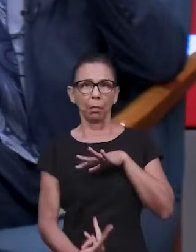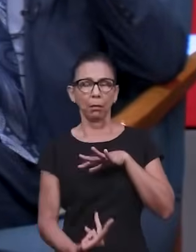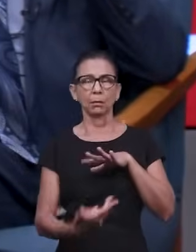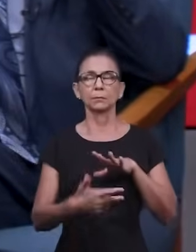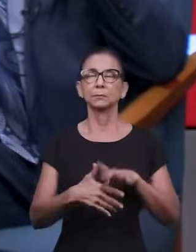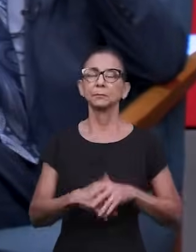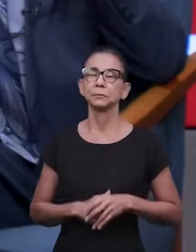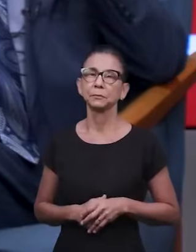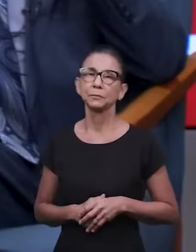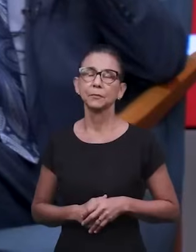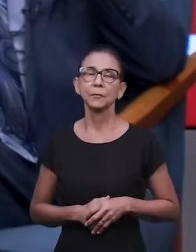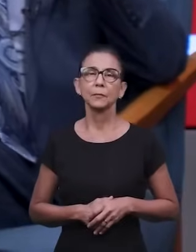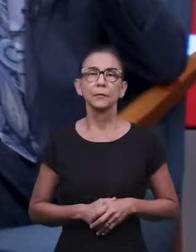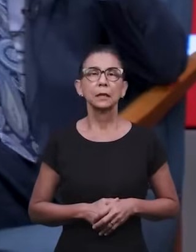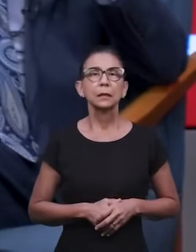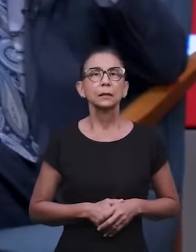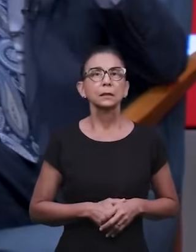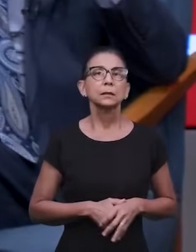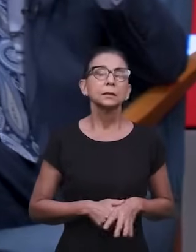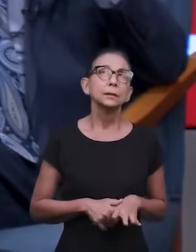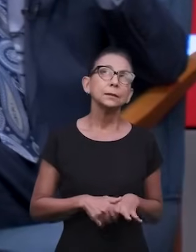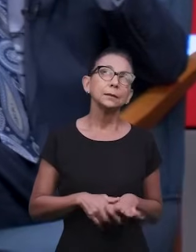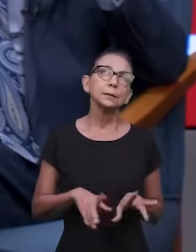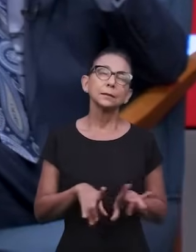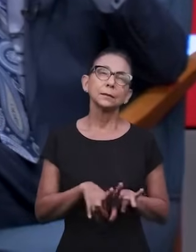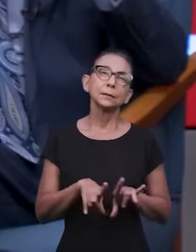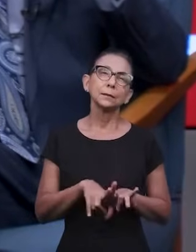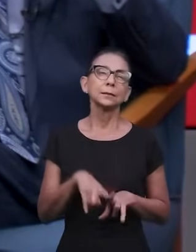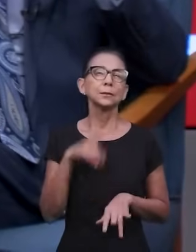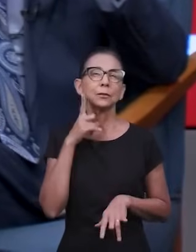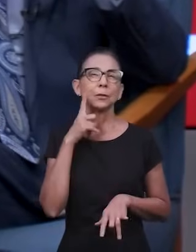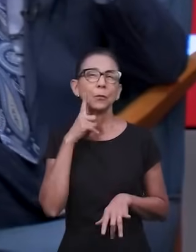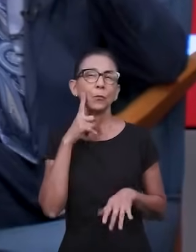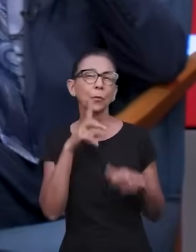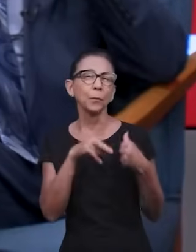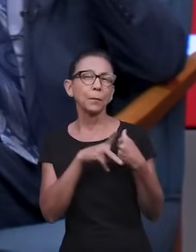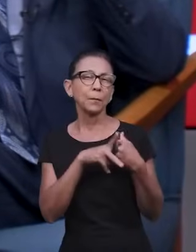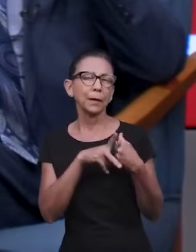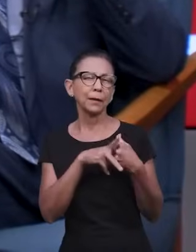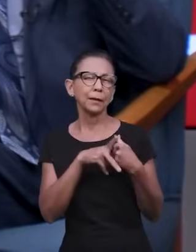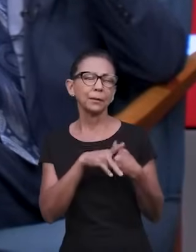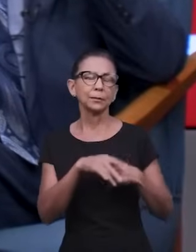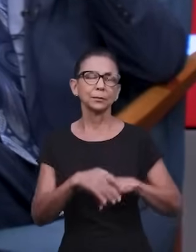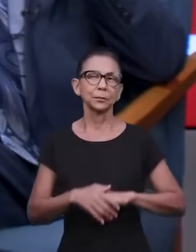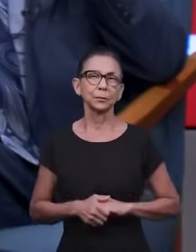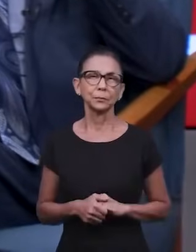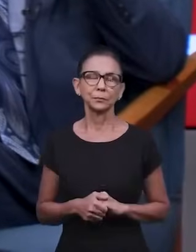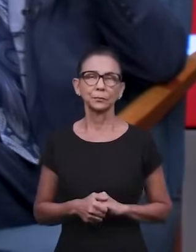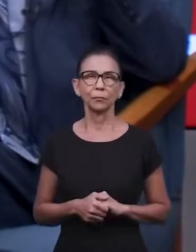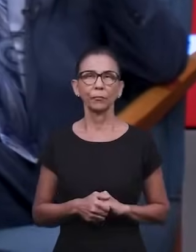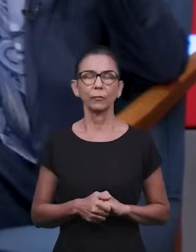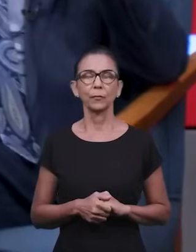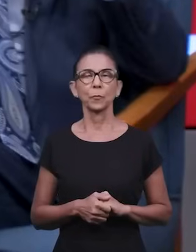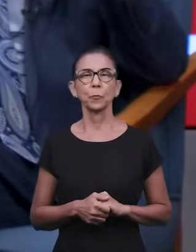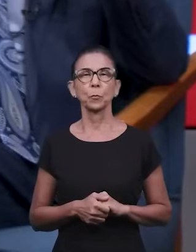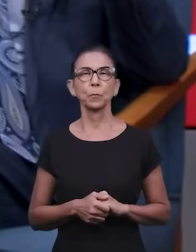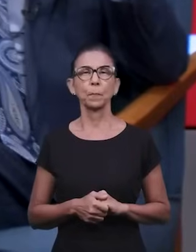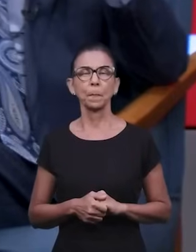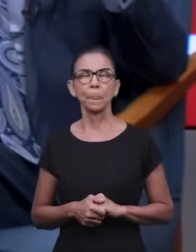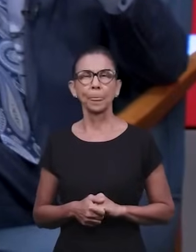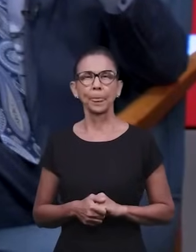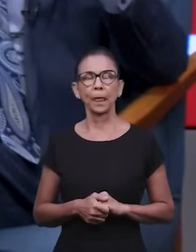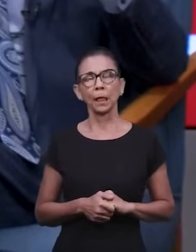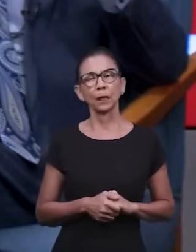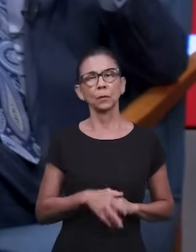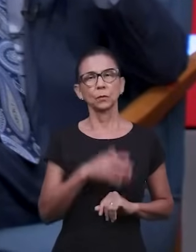Pedro que naquela naquele episódio do servo do sumo sacerdote Pedro toma